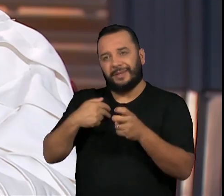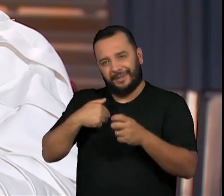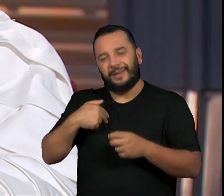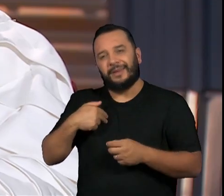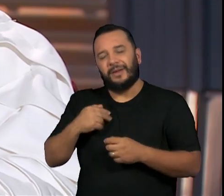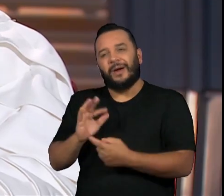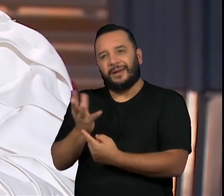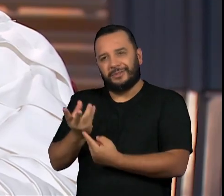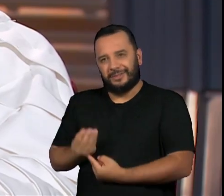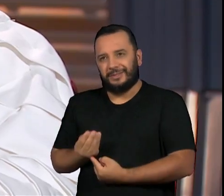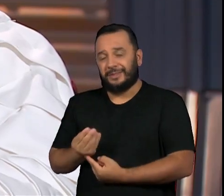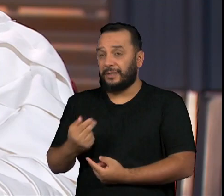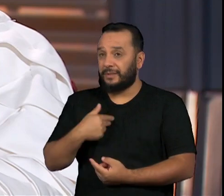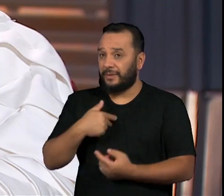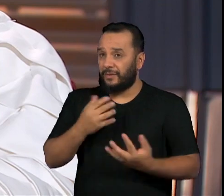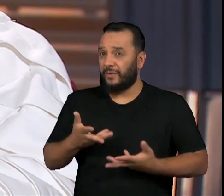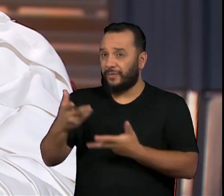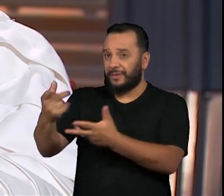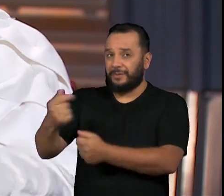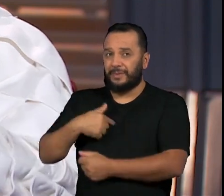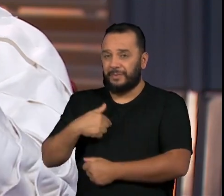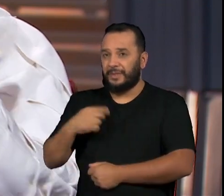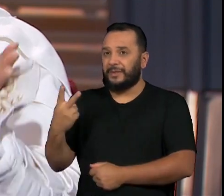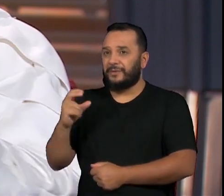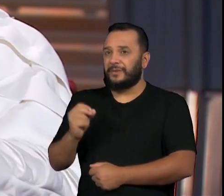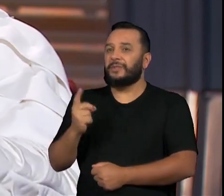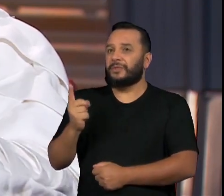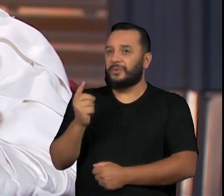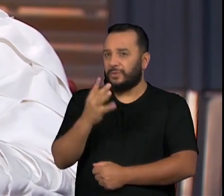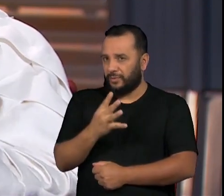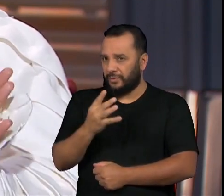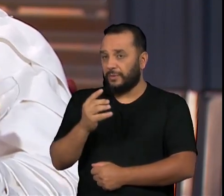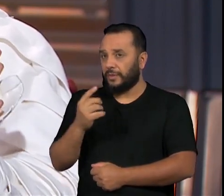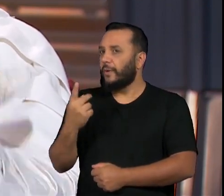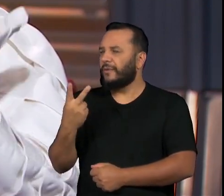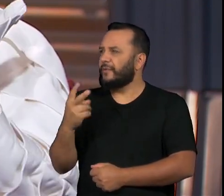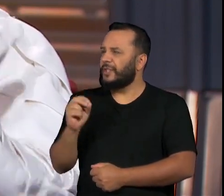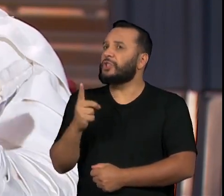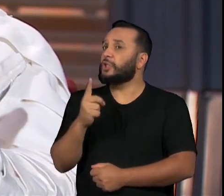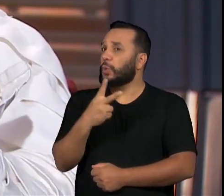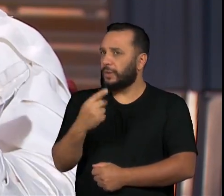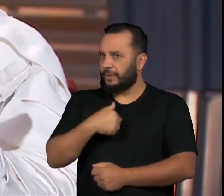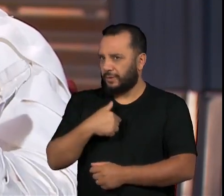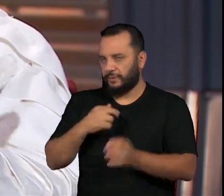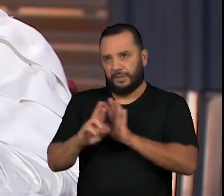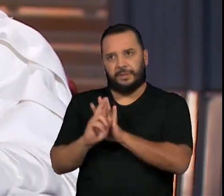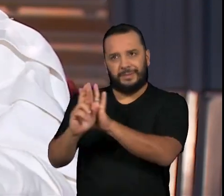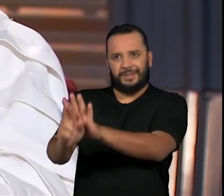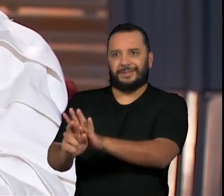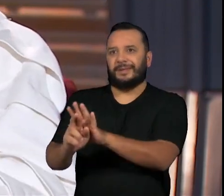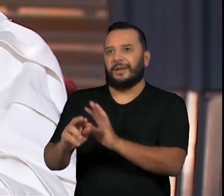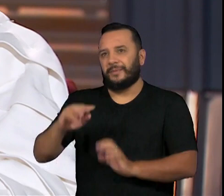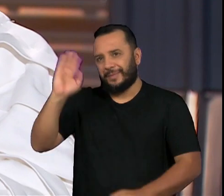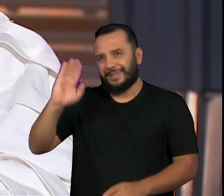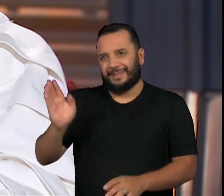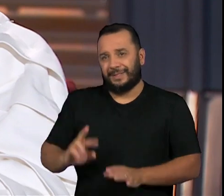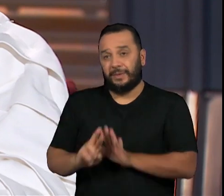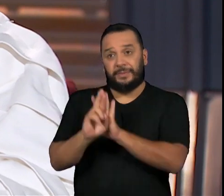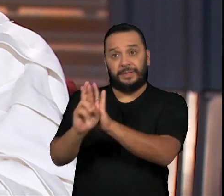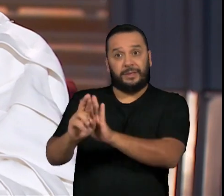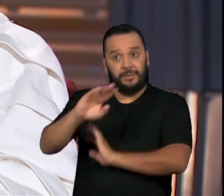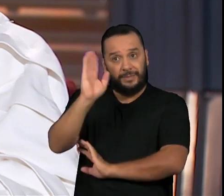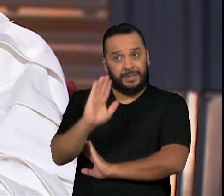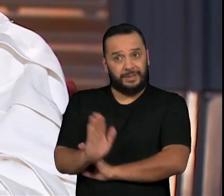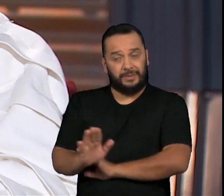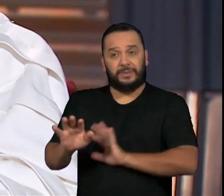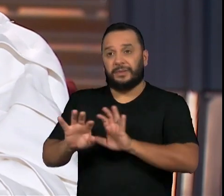Eu recebi um convite no ano de 2012, sempre foram coisas para representar o Brasil, nada muito simples, né? Sim. Então, para representar o Brasil